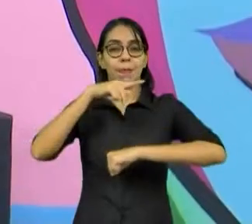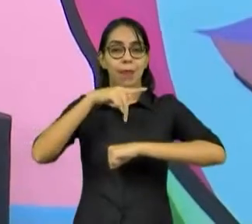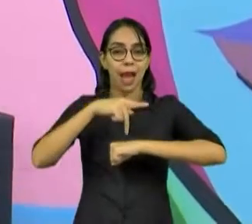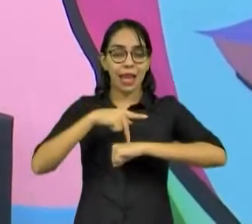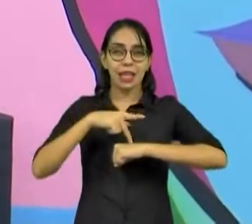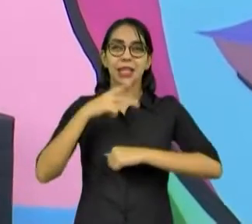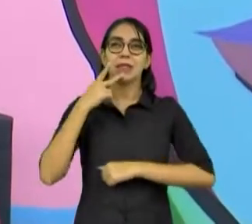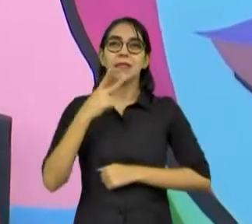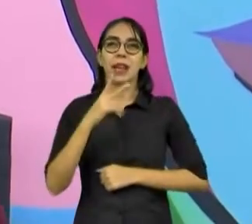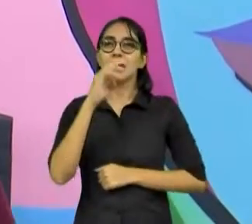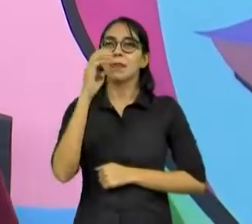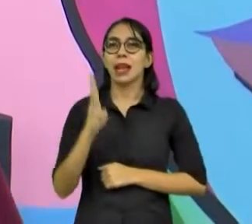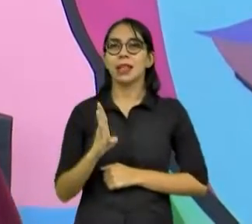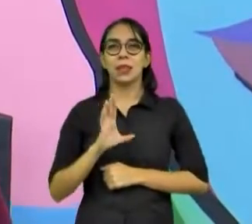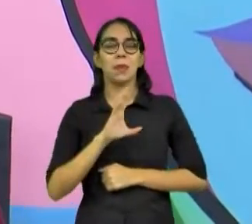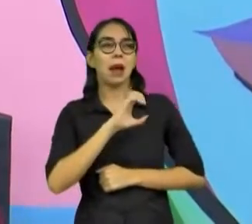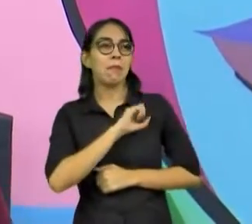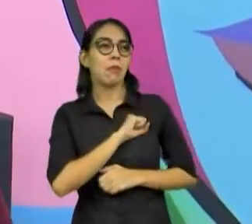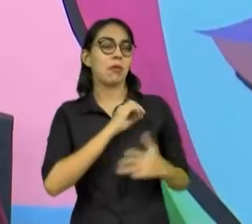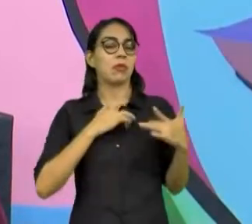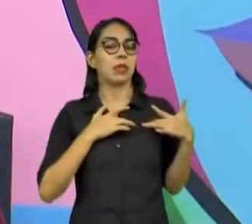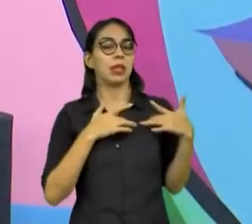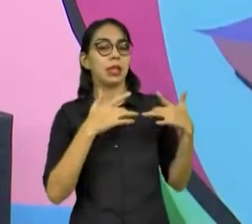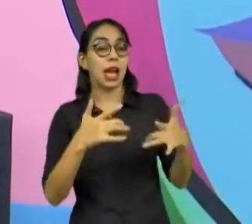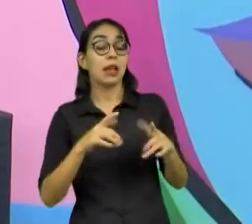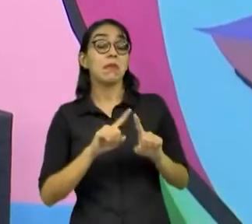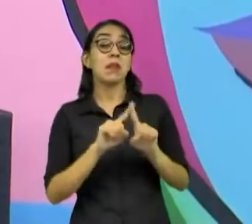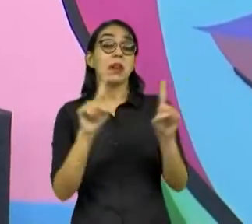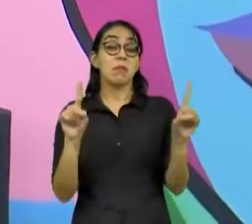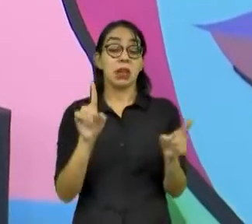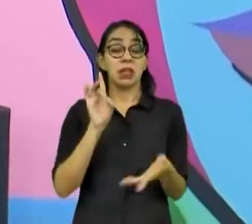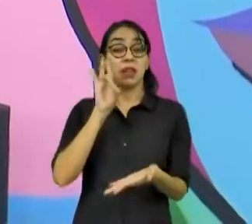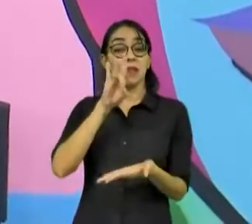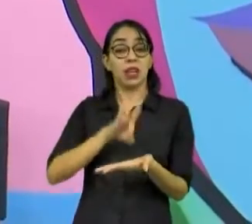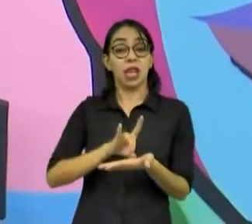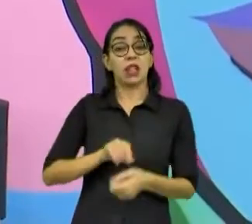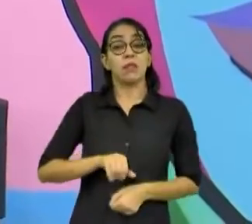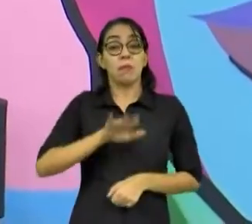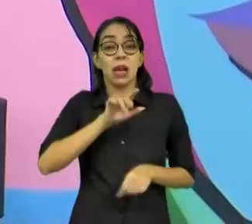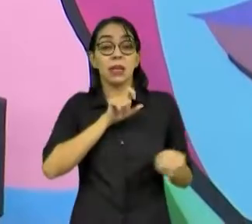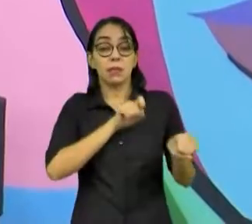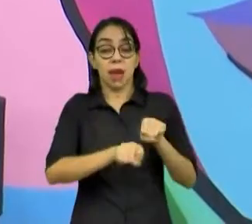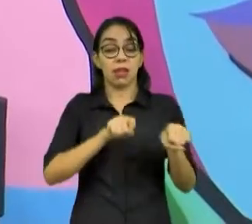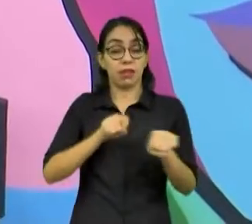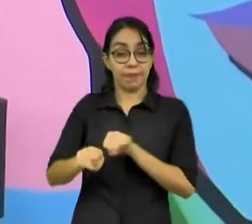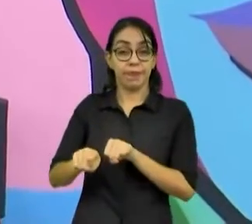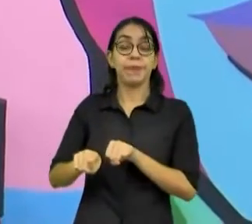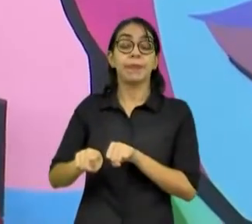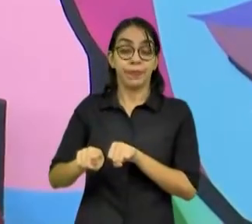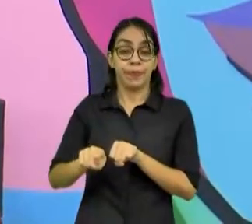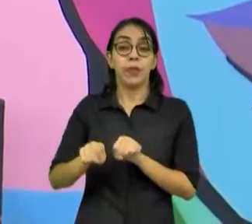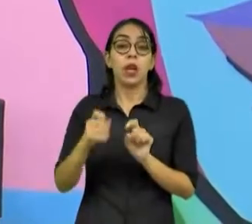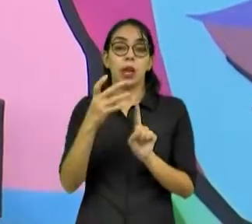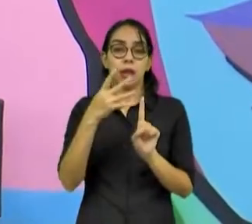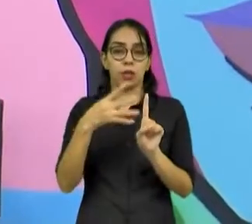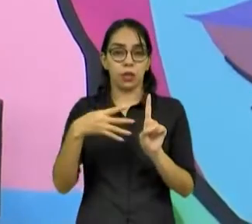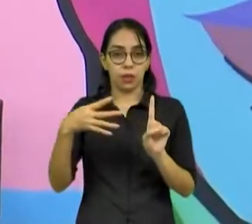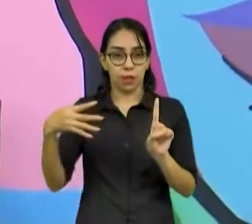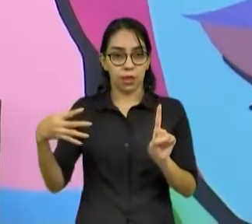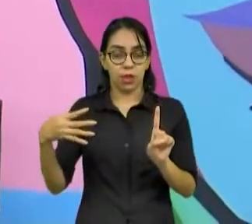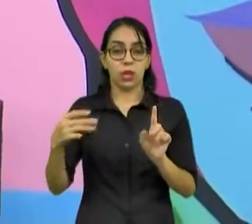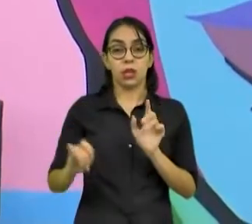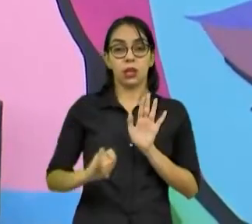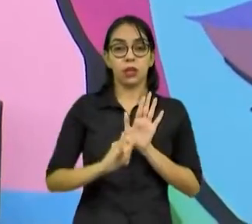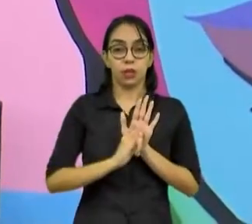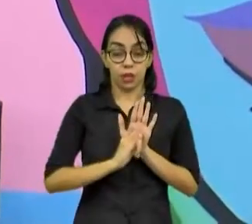da solidariedade, ainda se encontra como o país que mais matam LGBTs no mundo. E aí essas violências, elas chegam